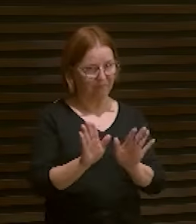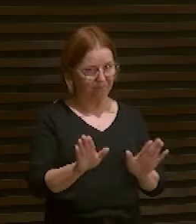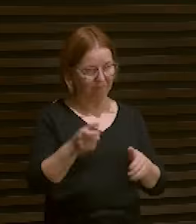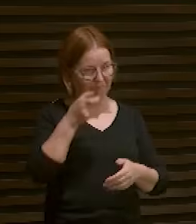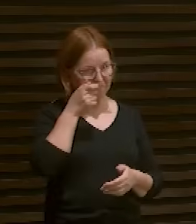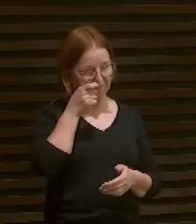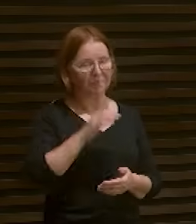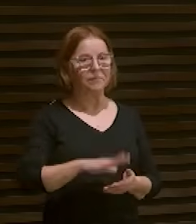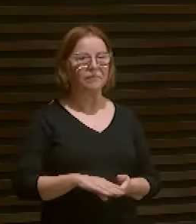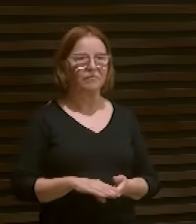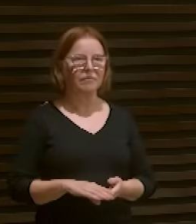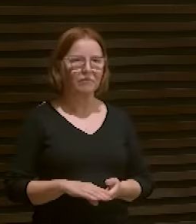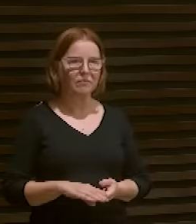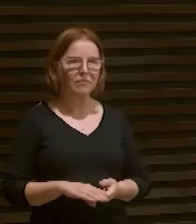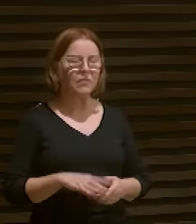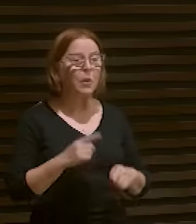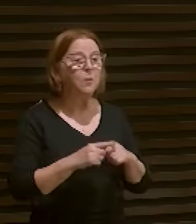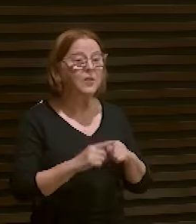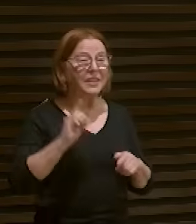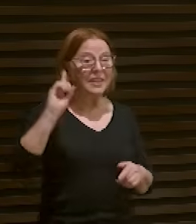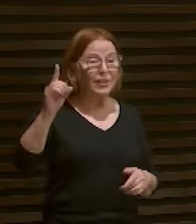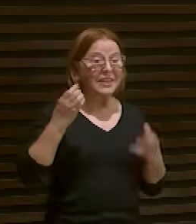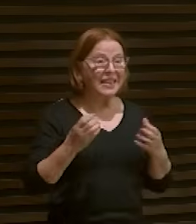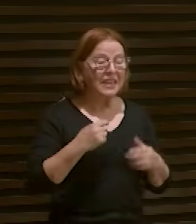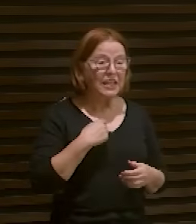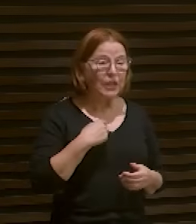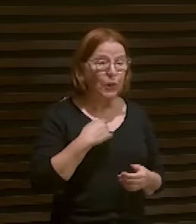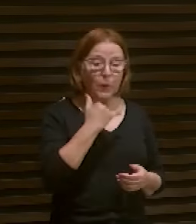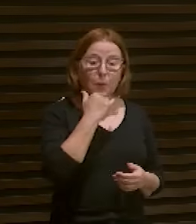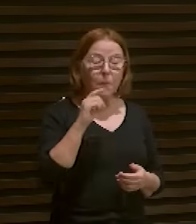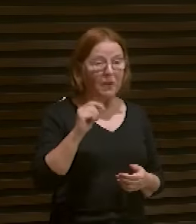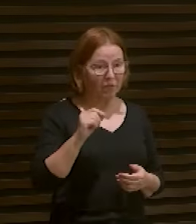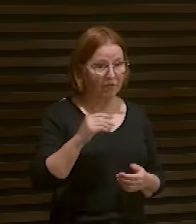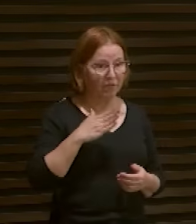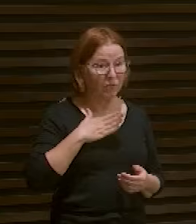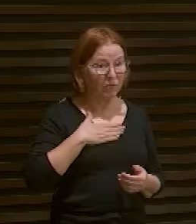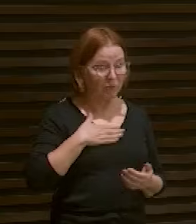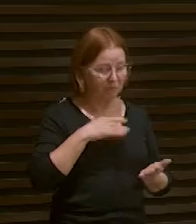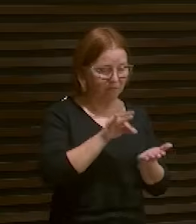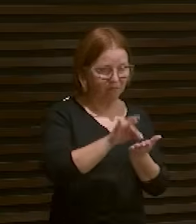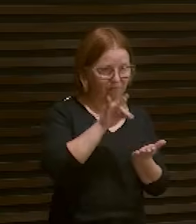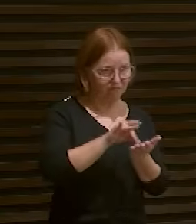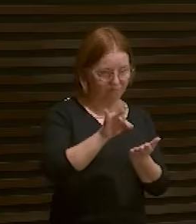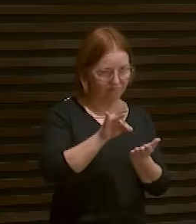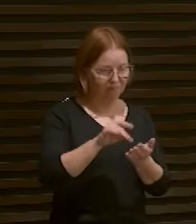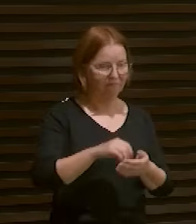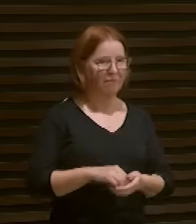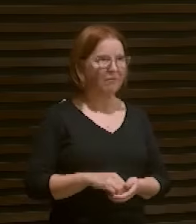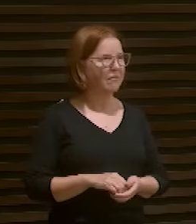atenção. Por que que Deus quer que eu perdoe os meus algozes? Vai ganhar